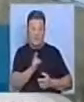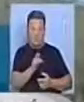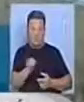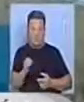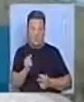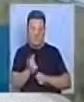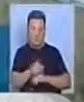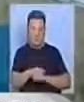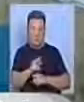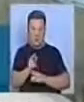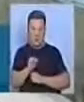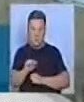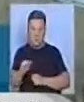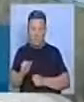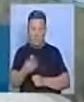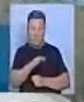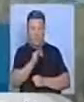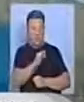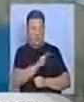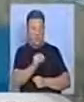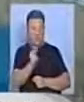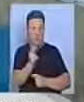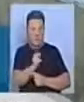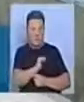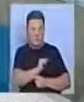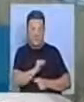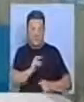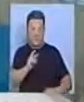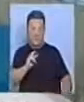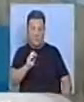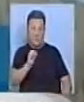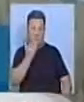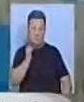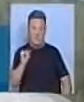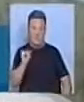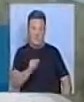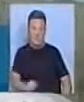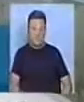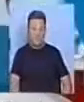em exposição de 400 artistas de 30 países.